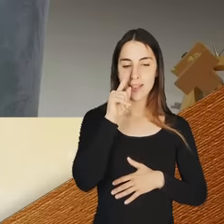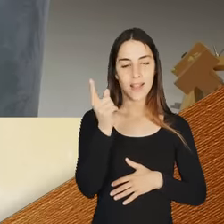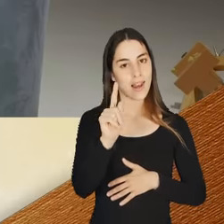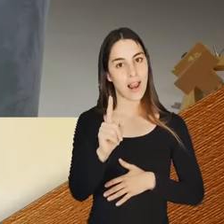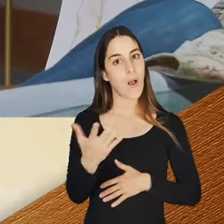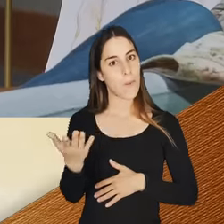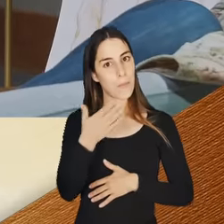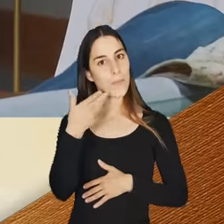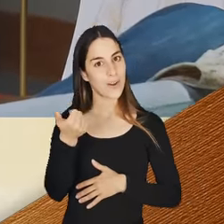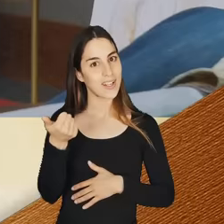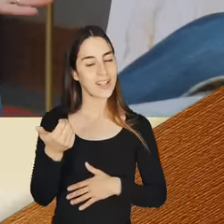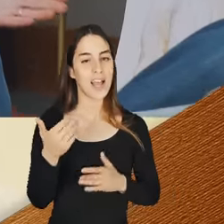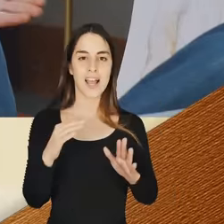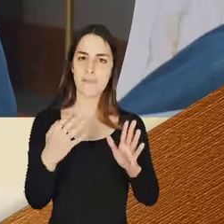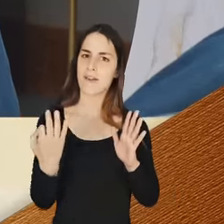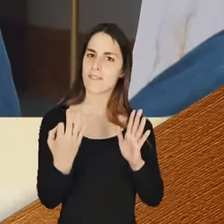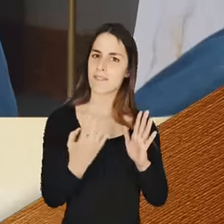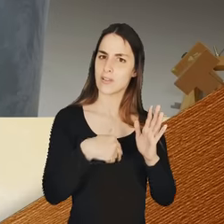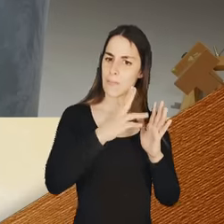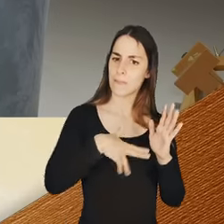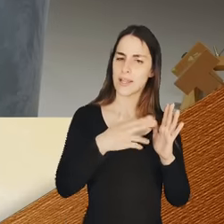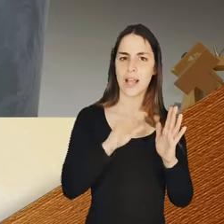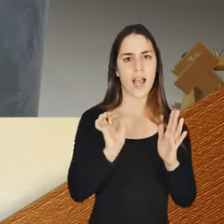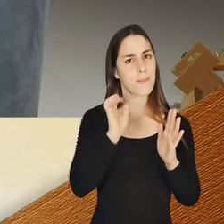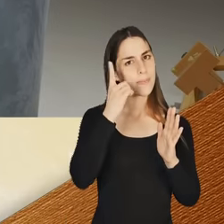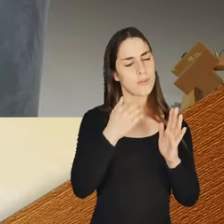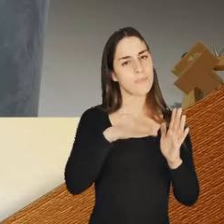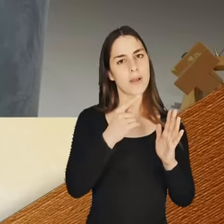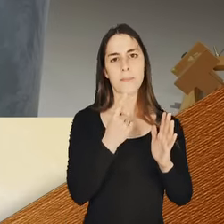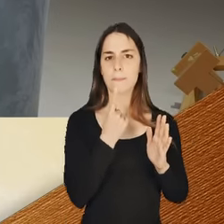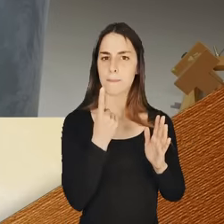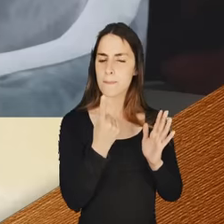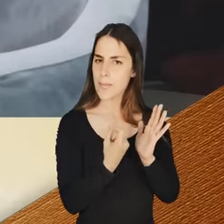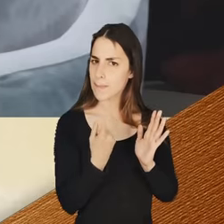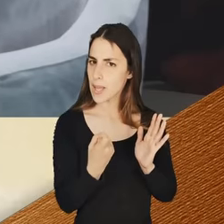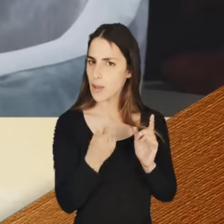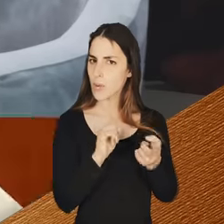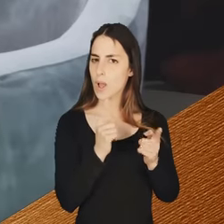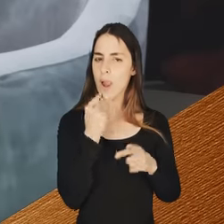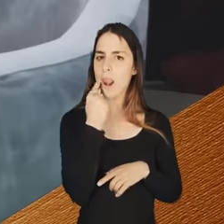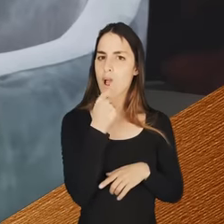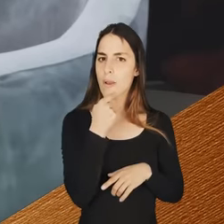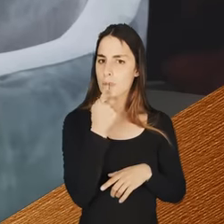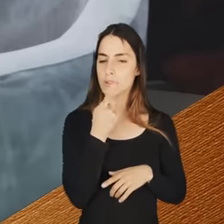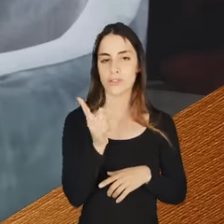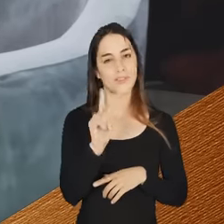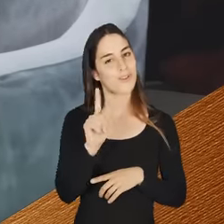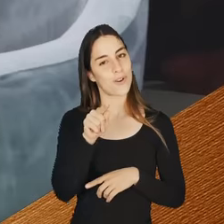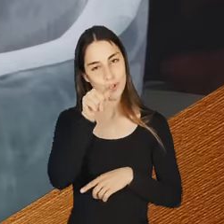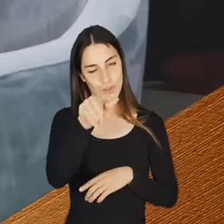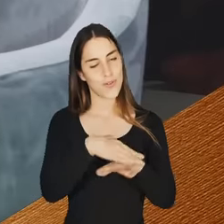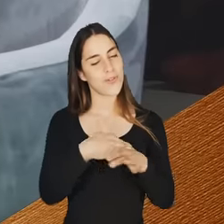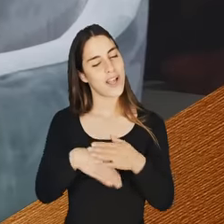está? Mas pinta realmente muito rápido, Armindo. Mas reparei que faltam só os lábios, não é verdade? Não falta, Joana. Esses é para tu fazeres, meu amor.